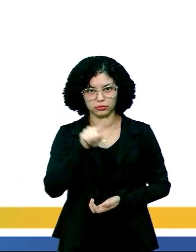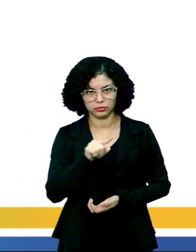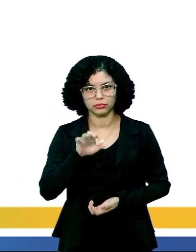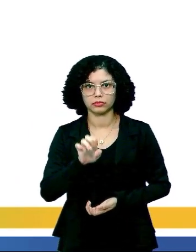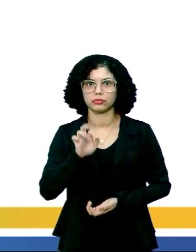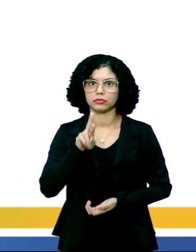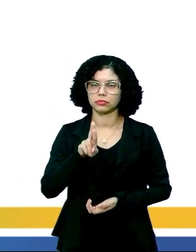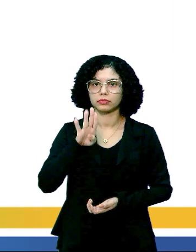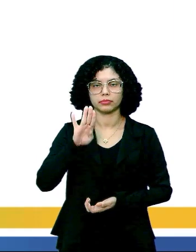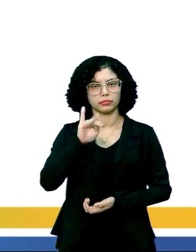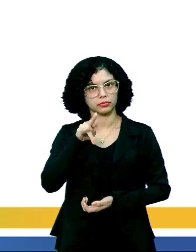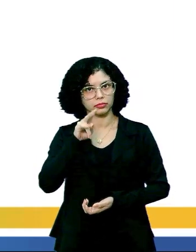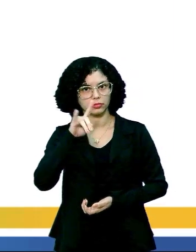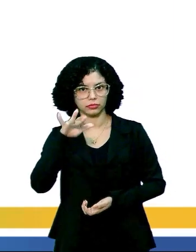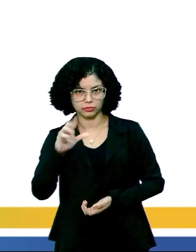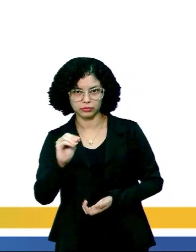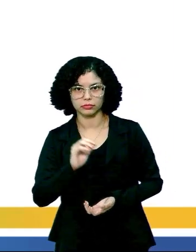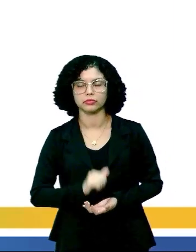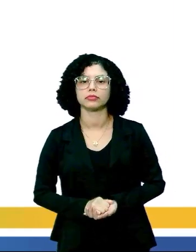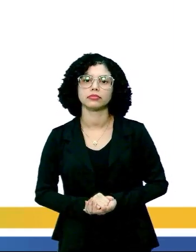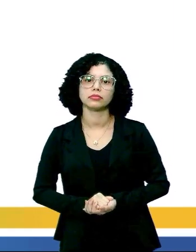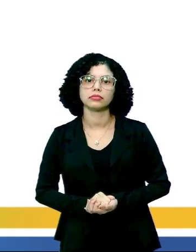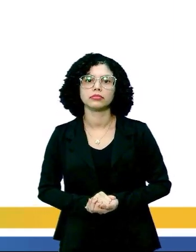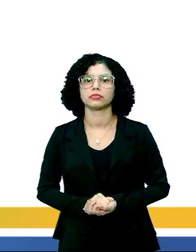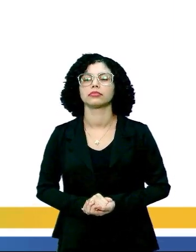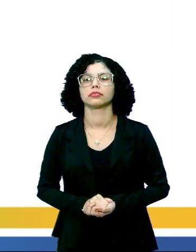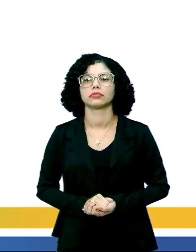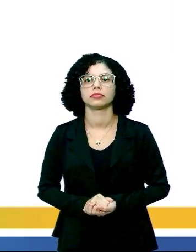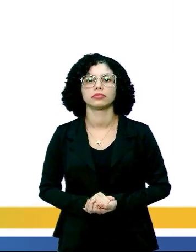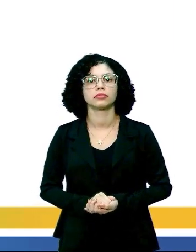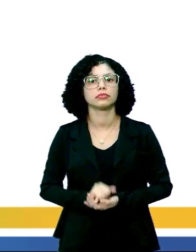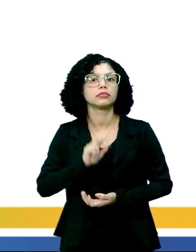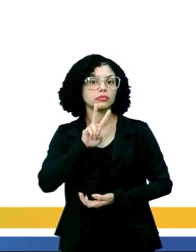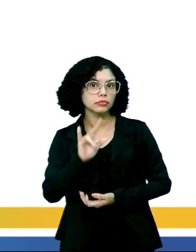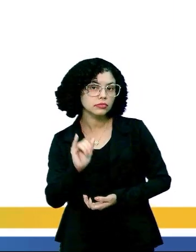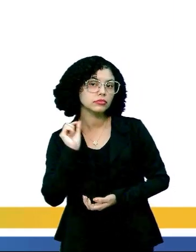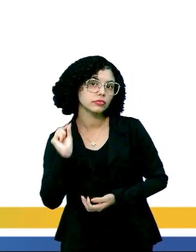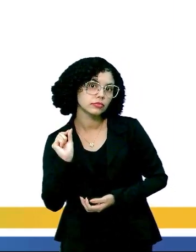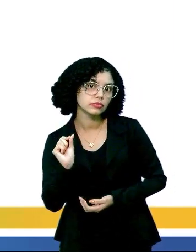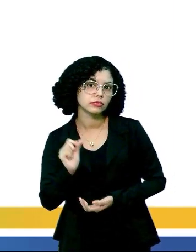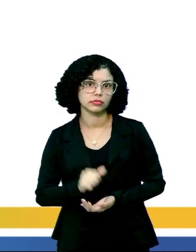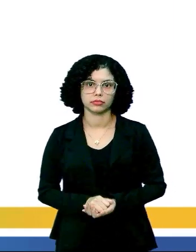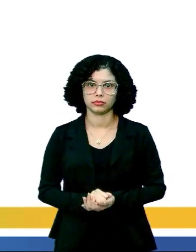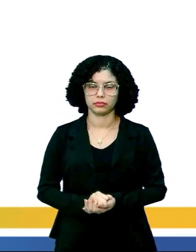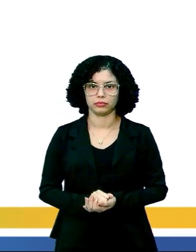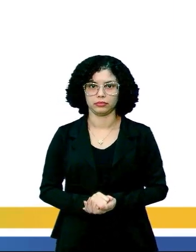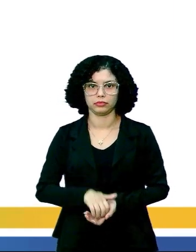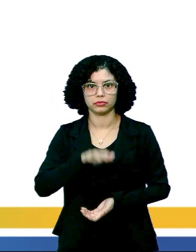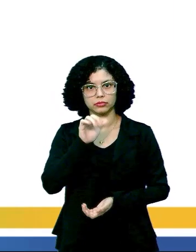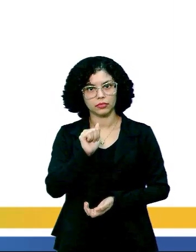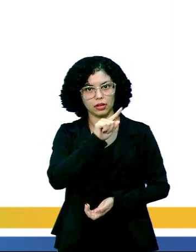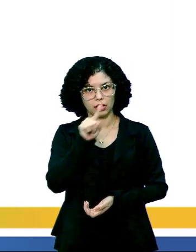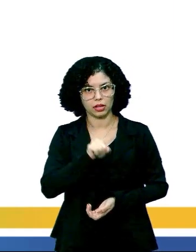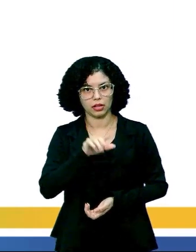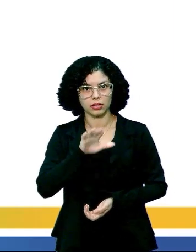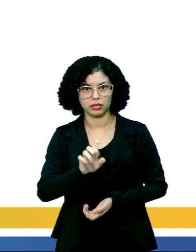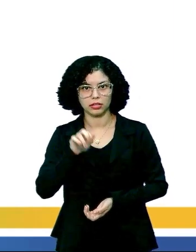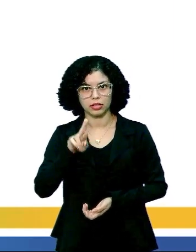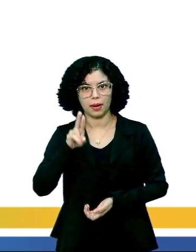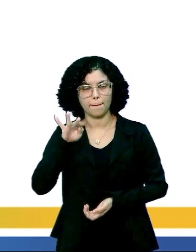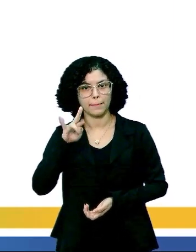Azerbaijão, ou Azerbaijan, vai ser Azerbaijani, ou